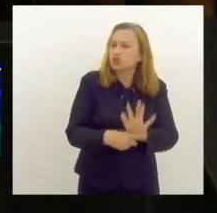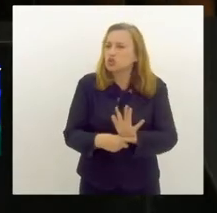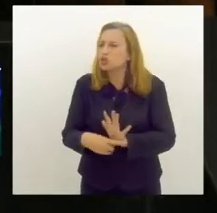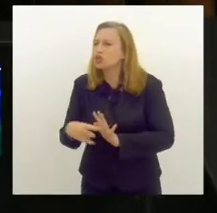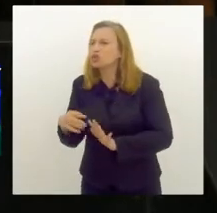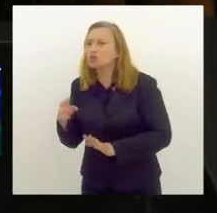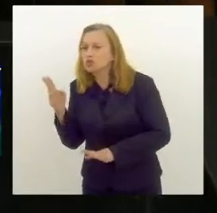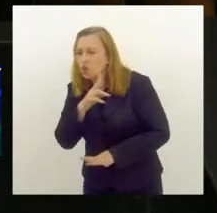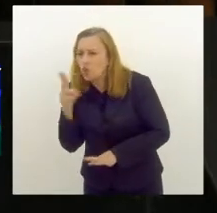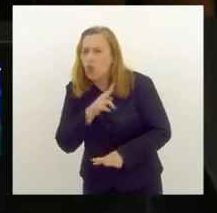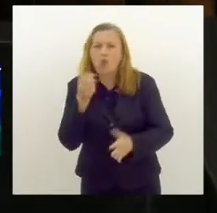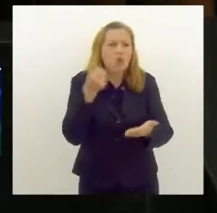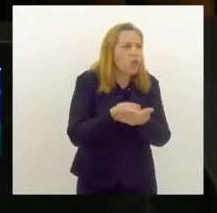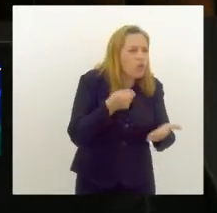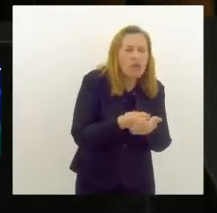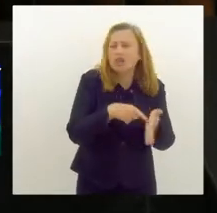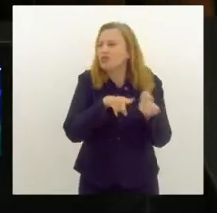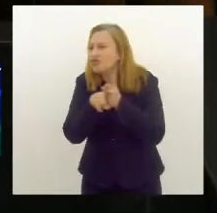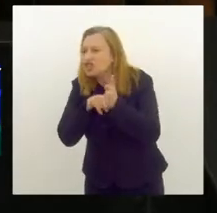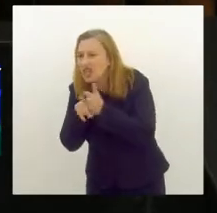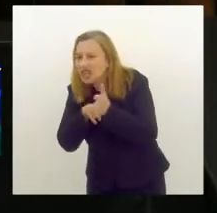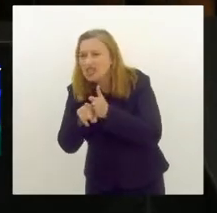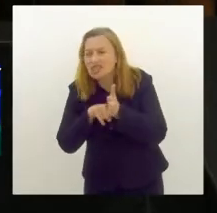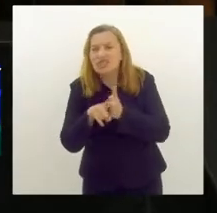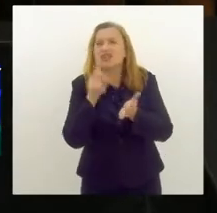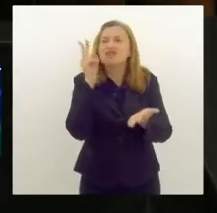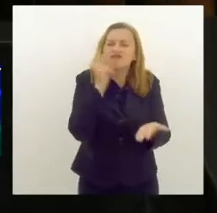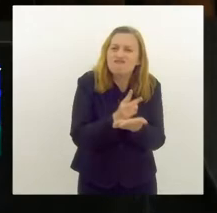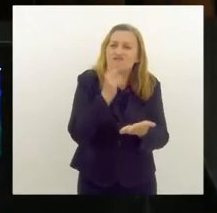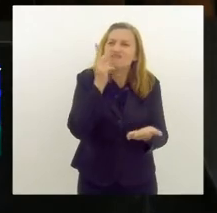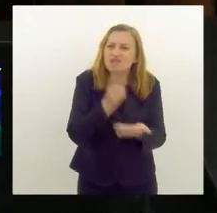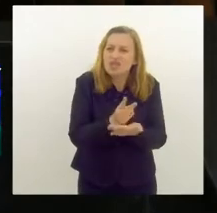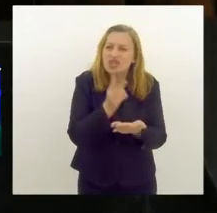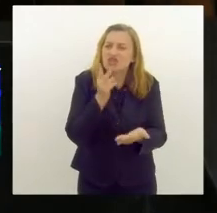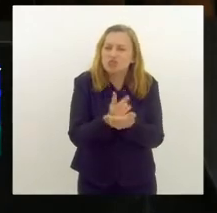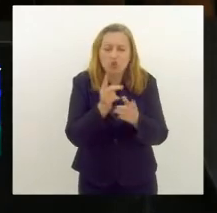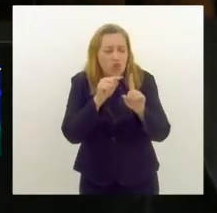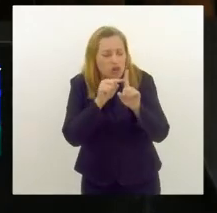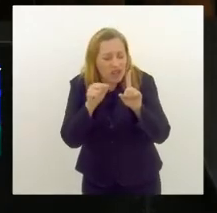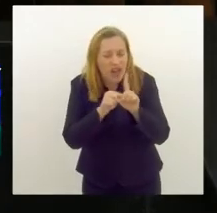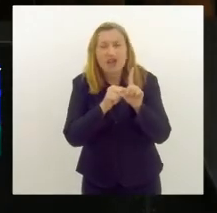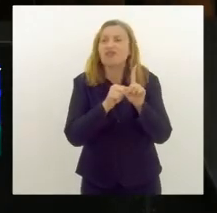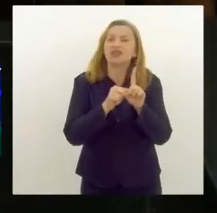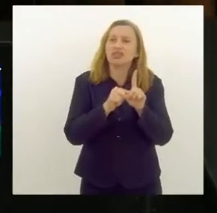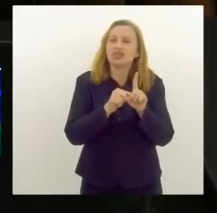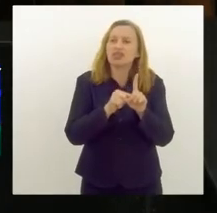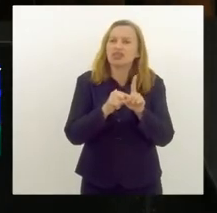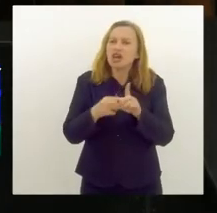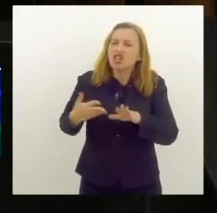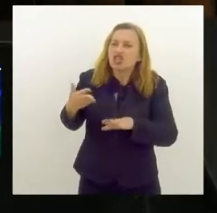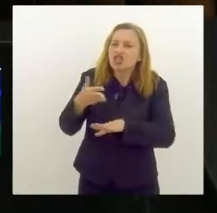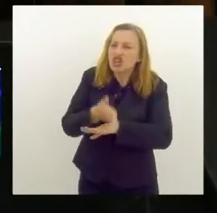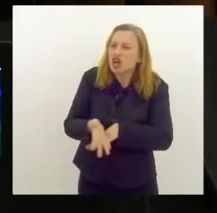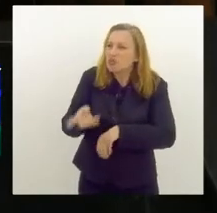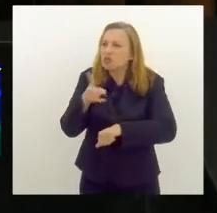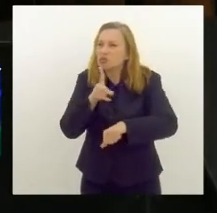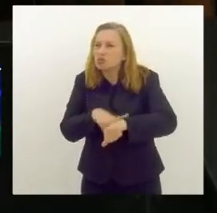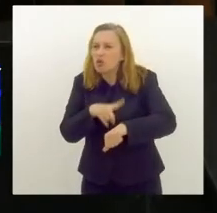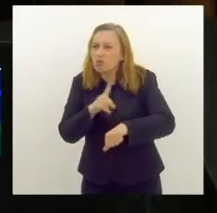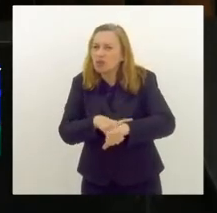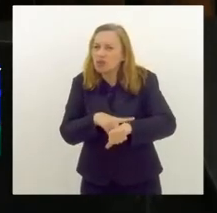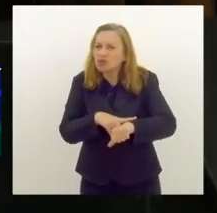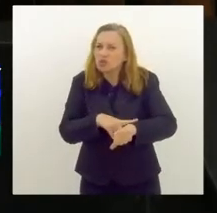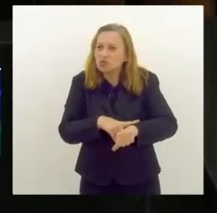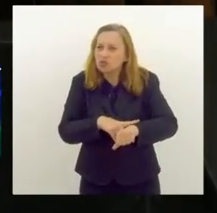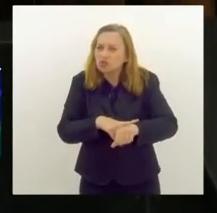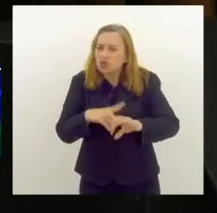socorro, cobrando, fiscalizando, mesmo gestante, chegamos no momento ápice